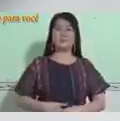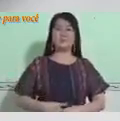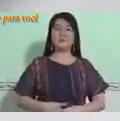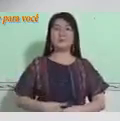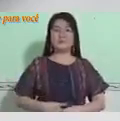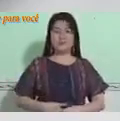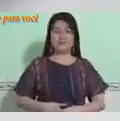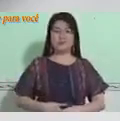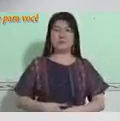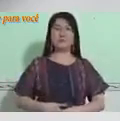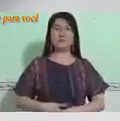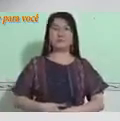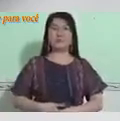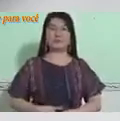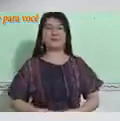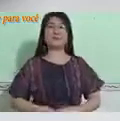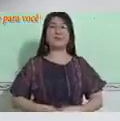utilizados.